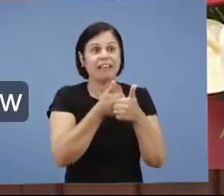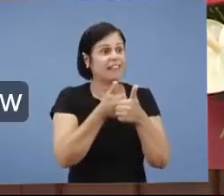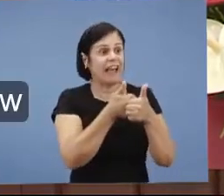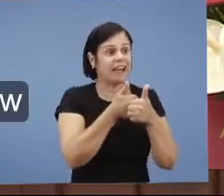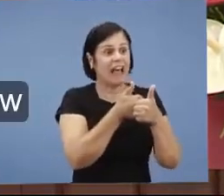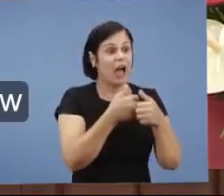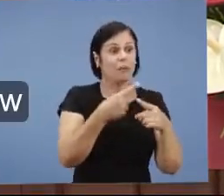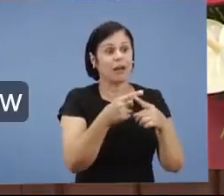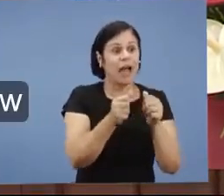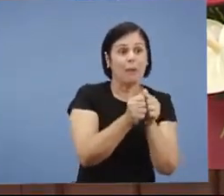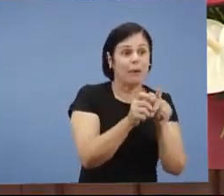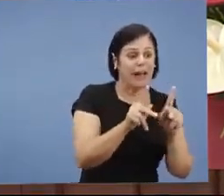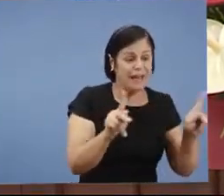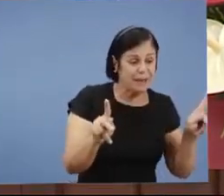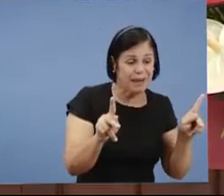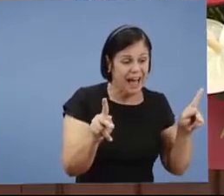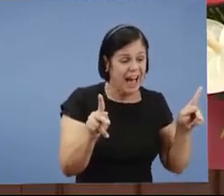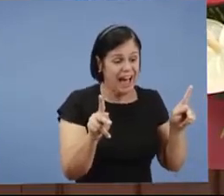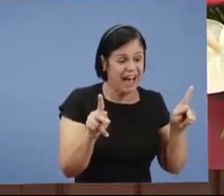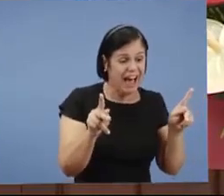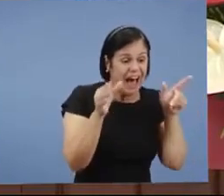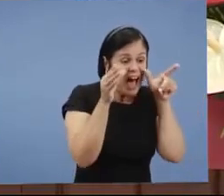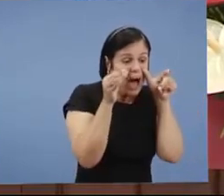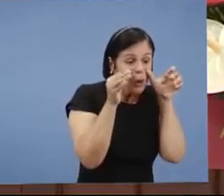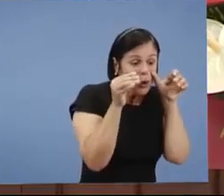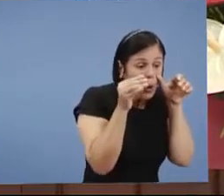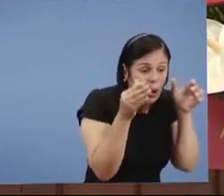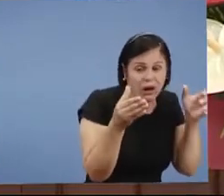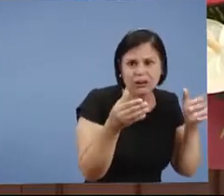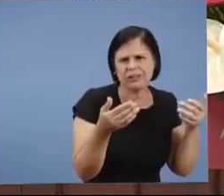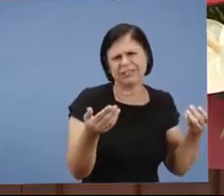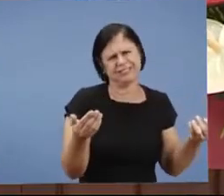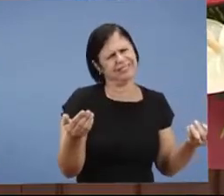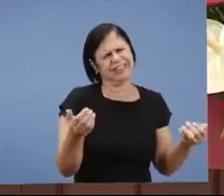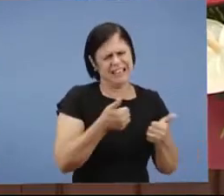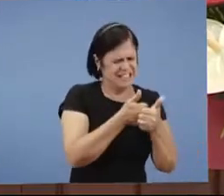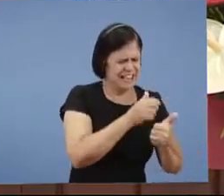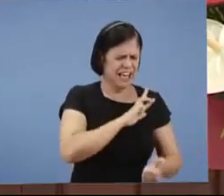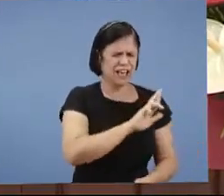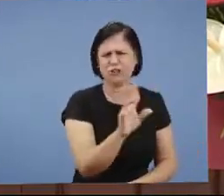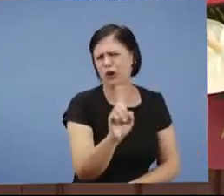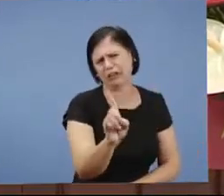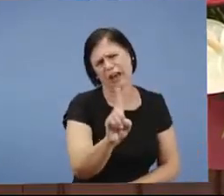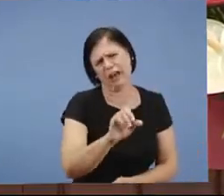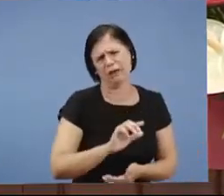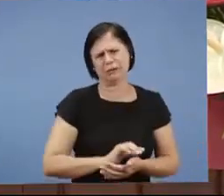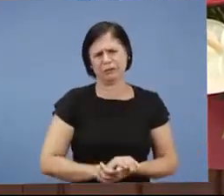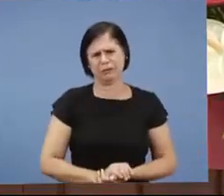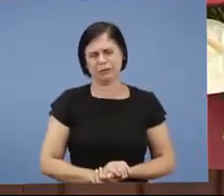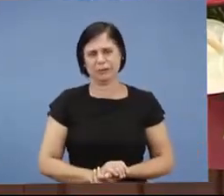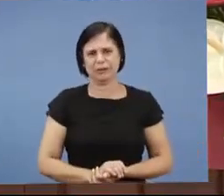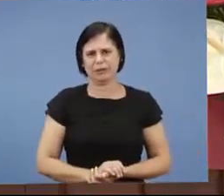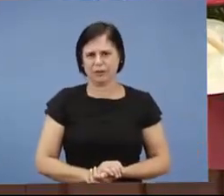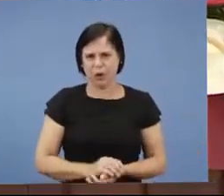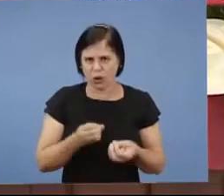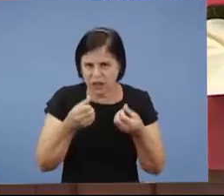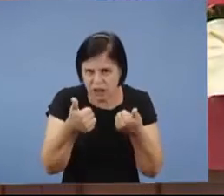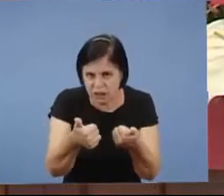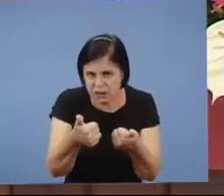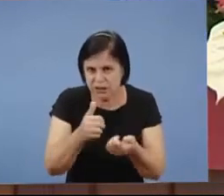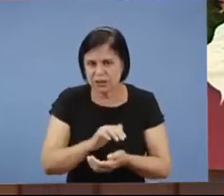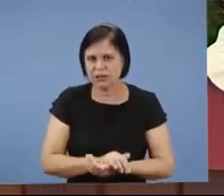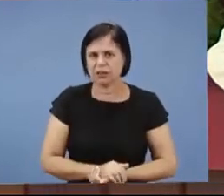é Apocalipse, então ele não sabe, então ele precisa saber, ó aqui ó, fica atrás disso não, viu? Irmãos, esse é o nosso recado de